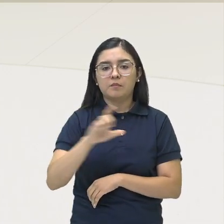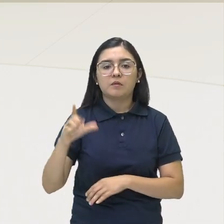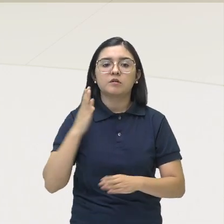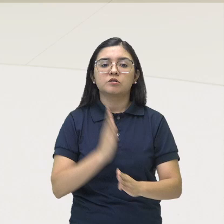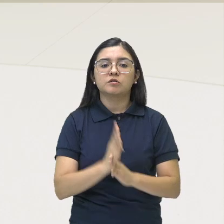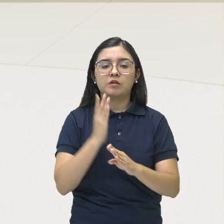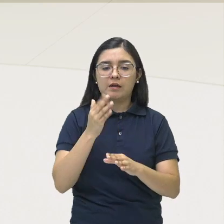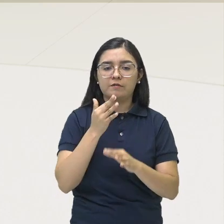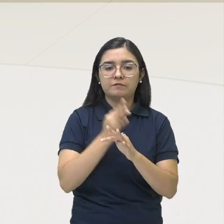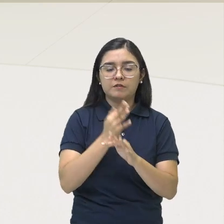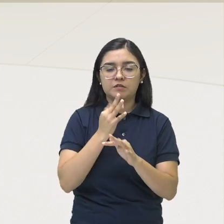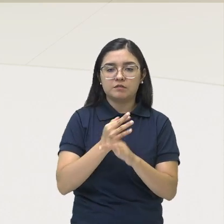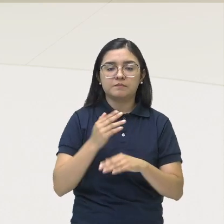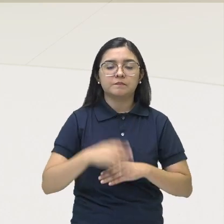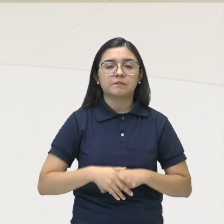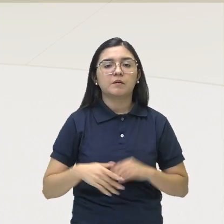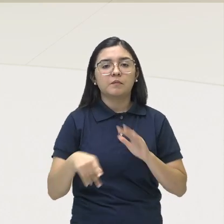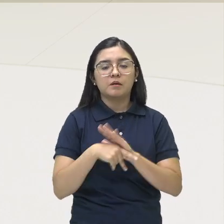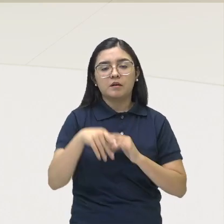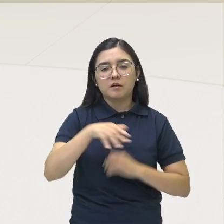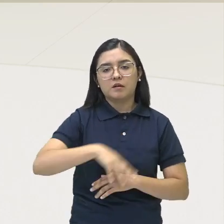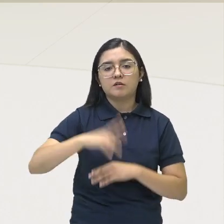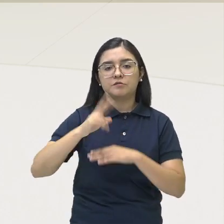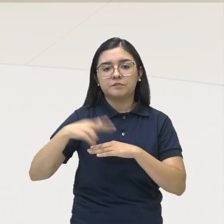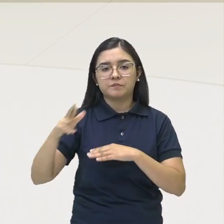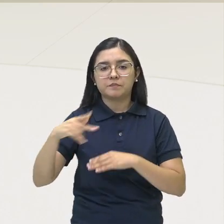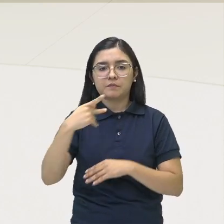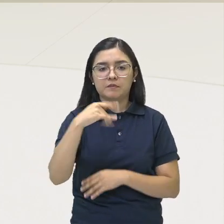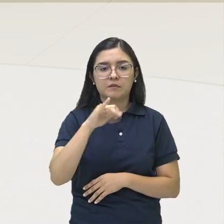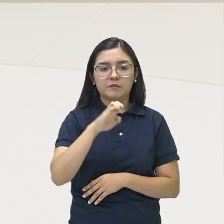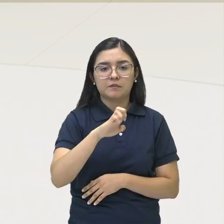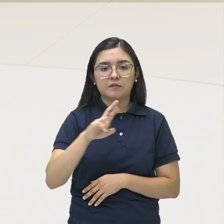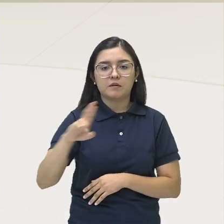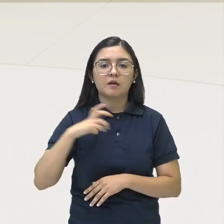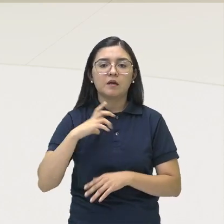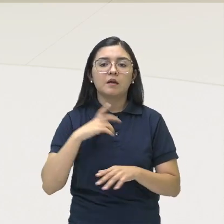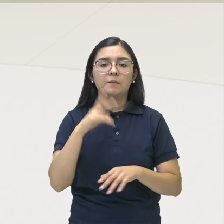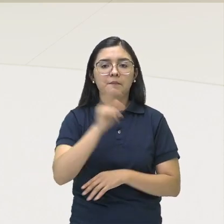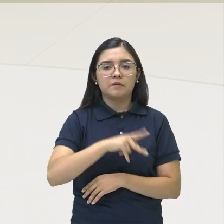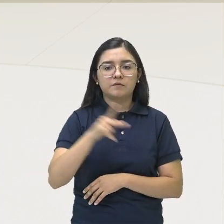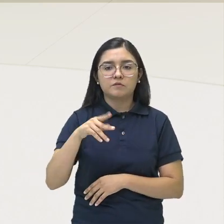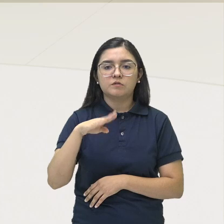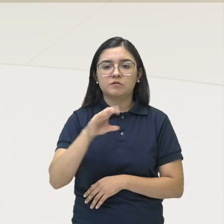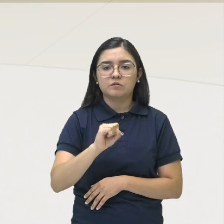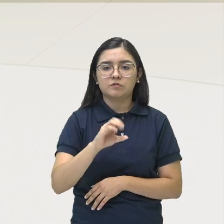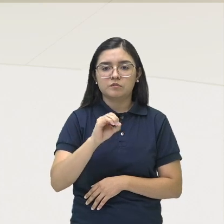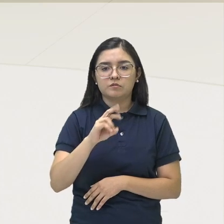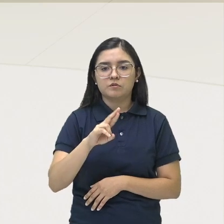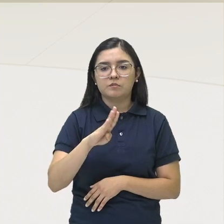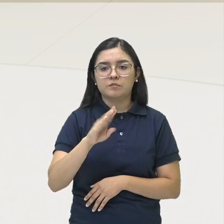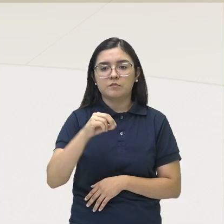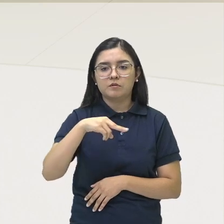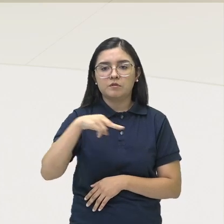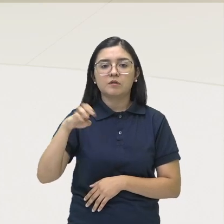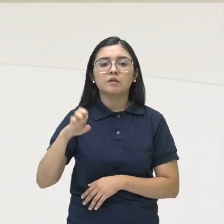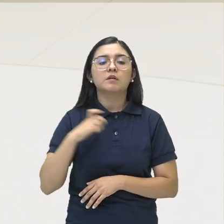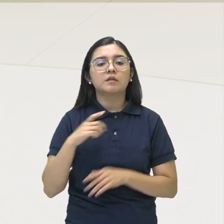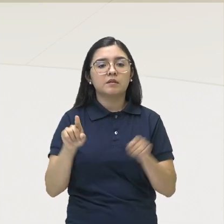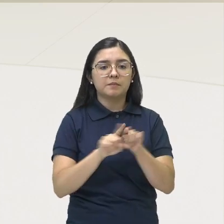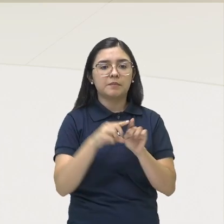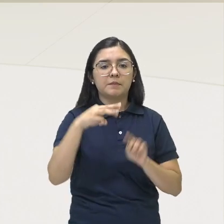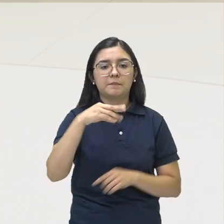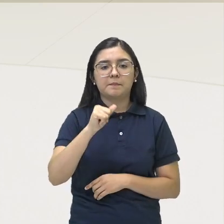da radioatividade. Pierre foi nomeado professor na Sorbonne e a Marie também ficou,